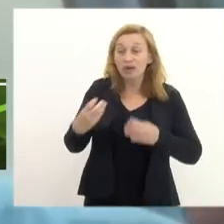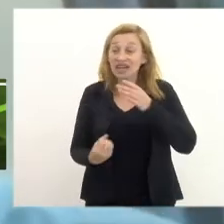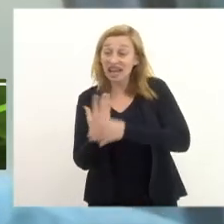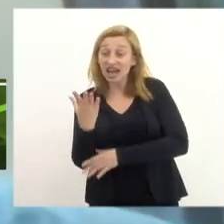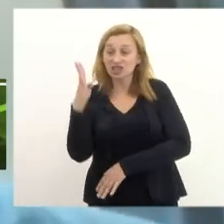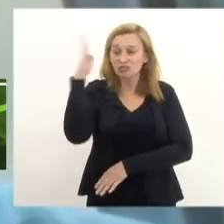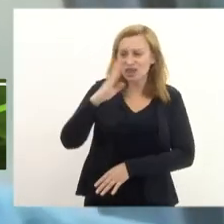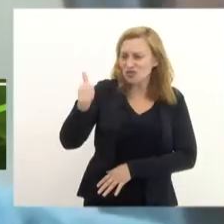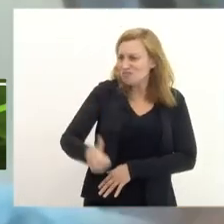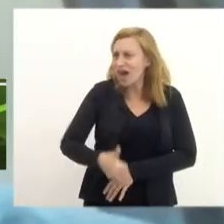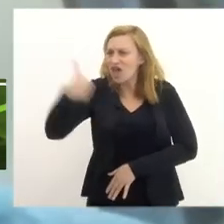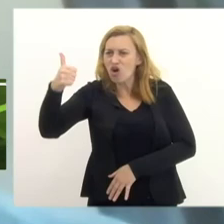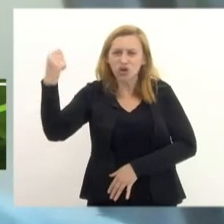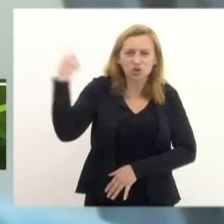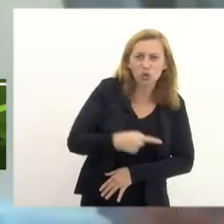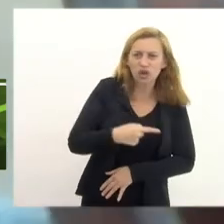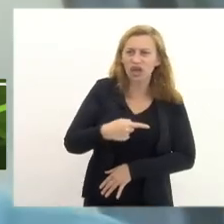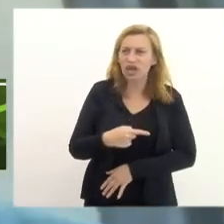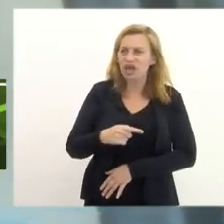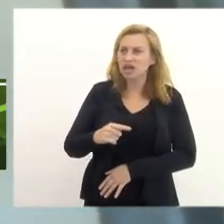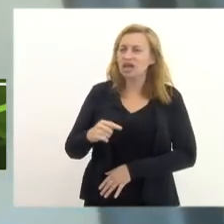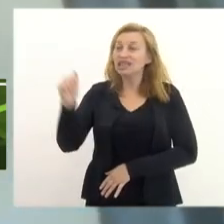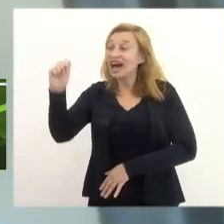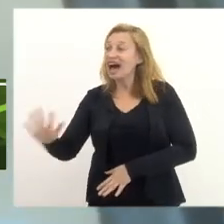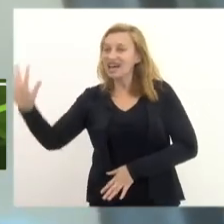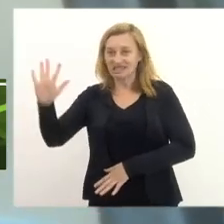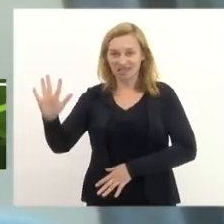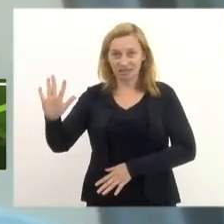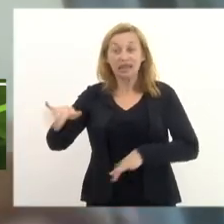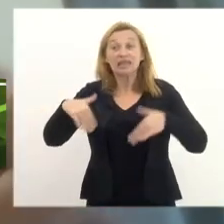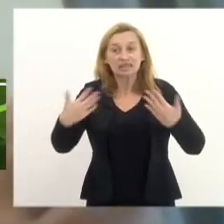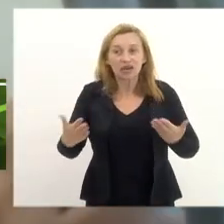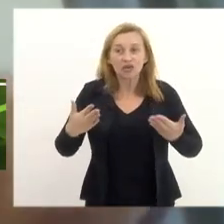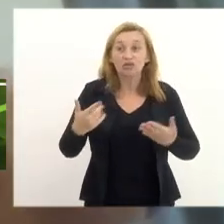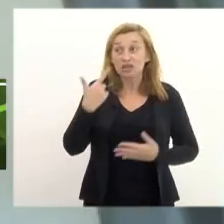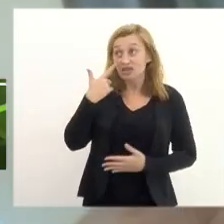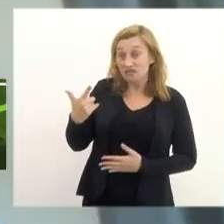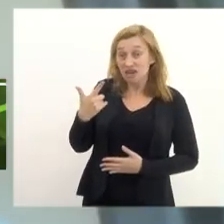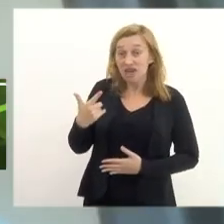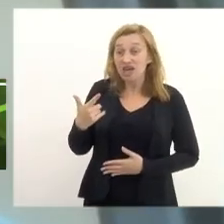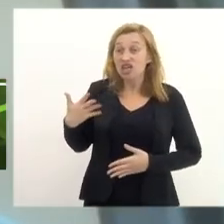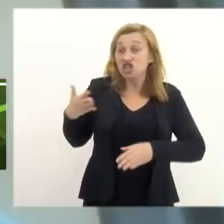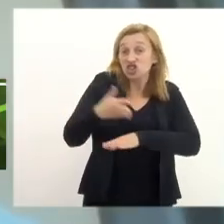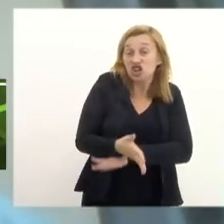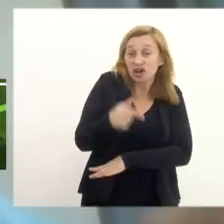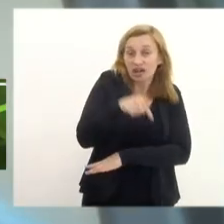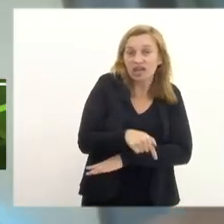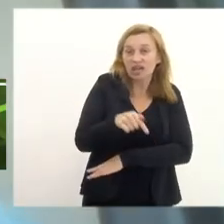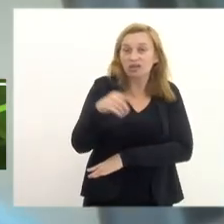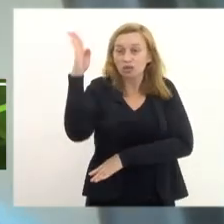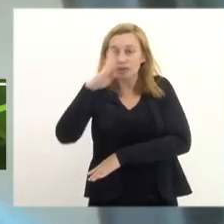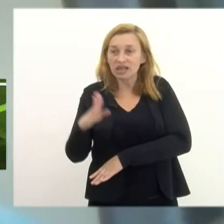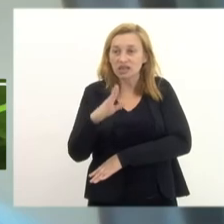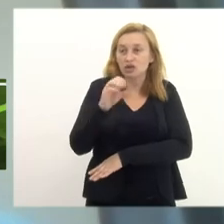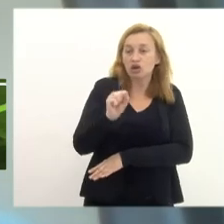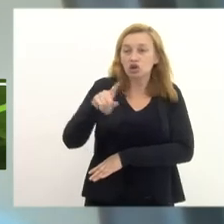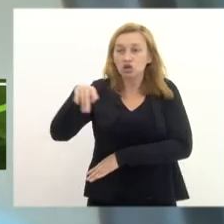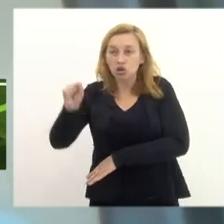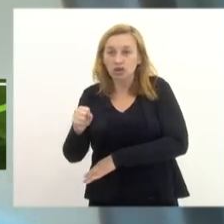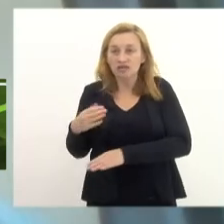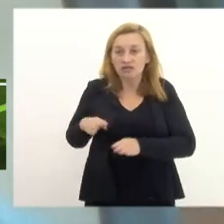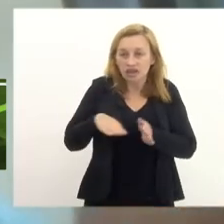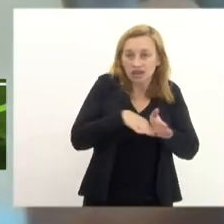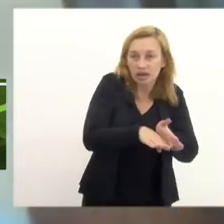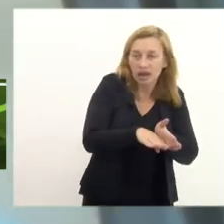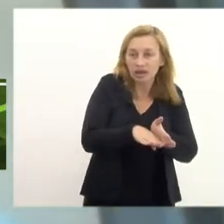muito melhor qualidade que as sondas feitas na Ásia. Tanto é que várias sondas chegam aqui do Brasil, ficam estacionadas na Baía de